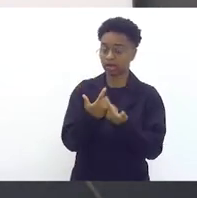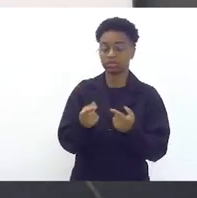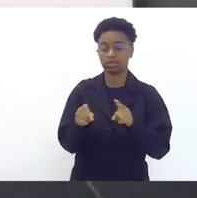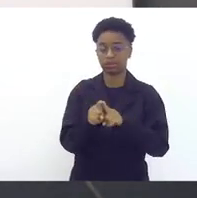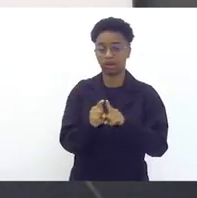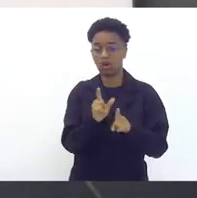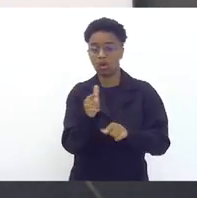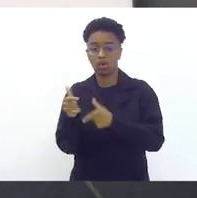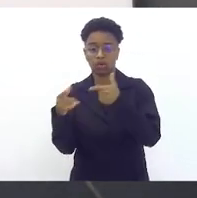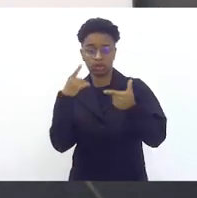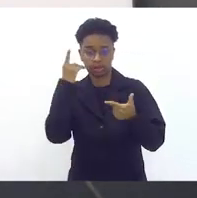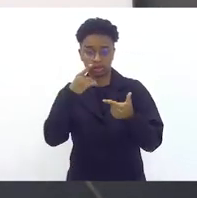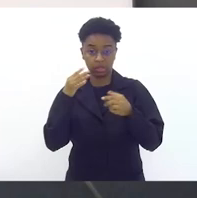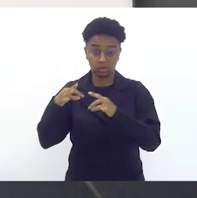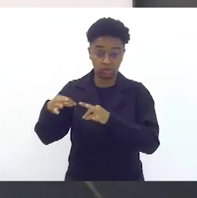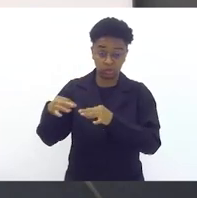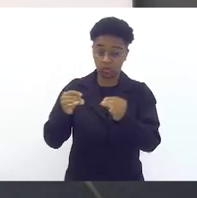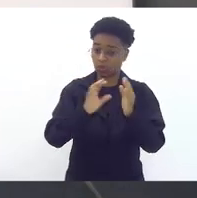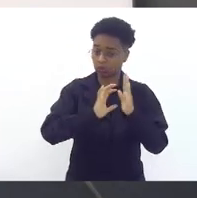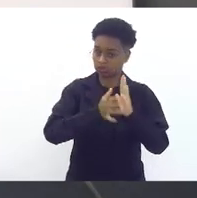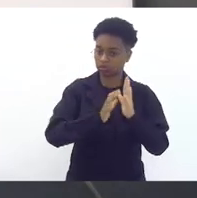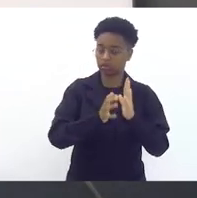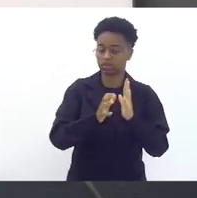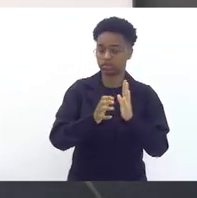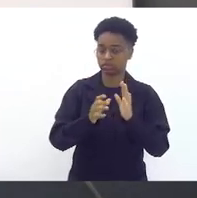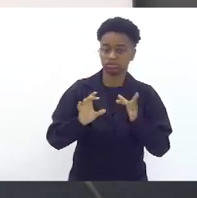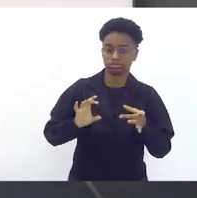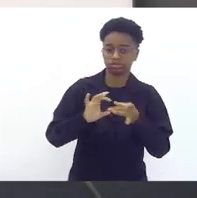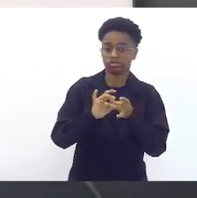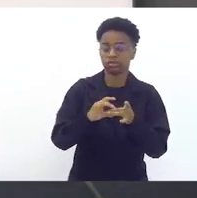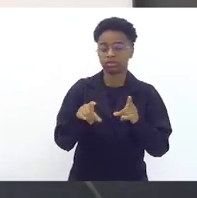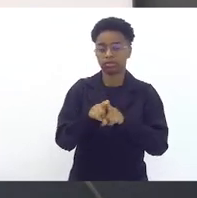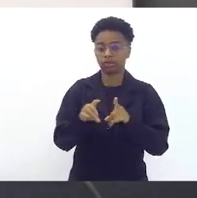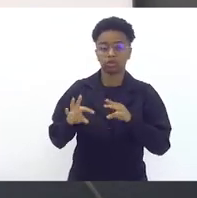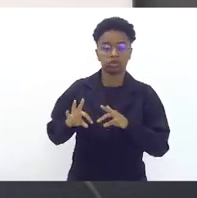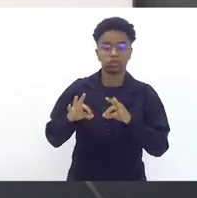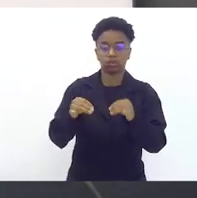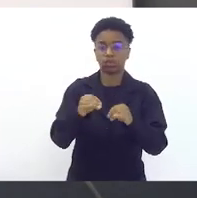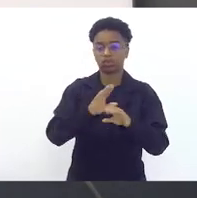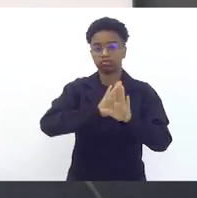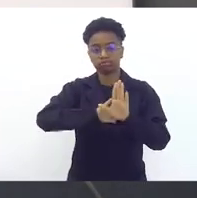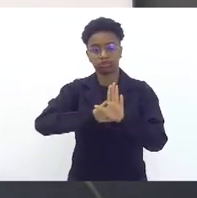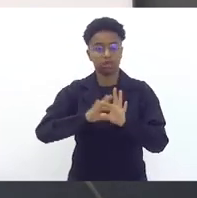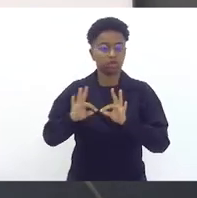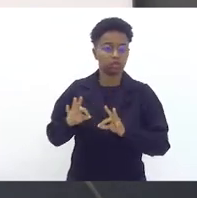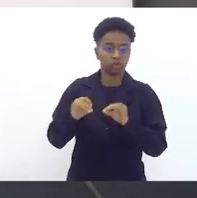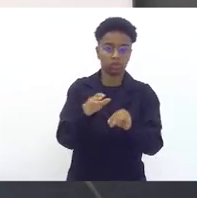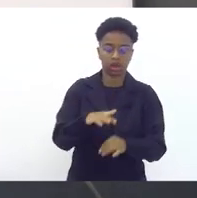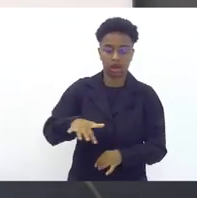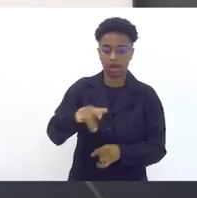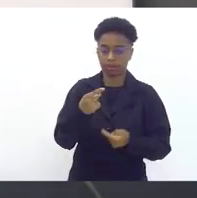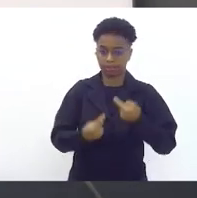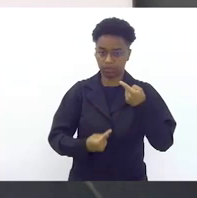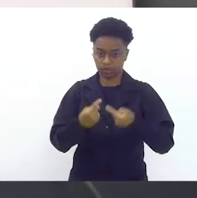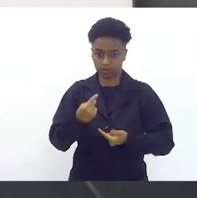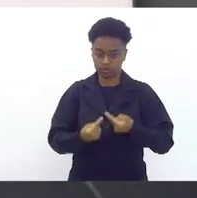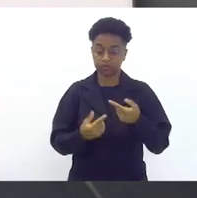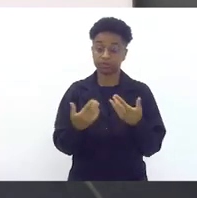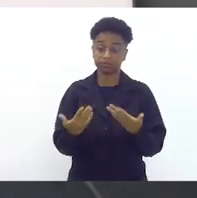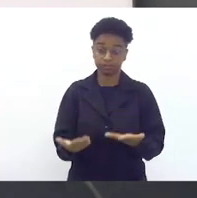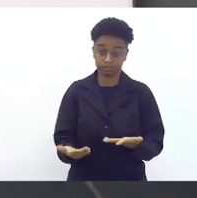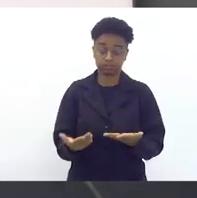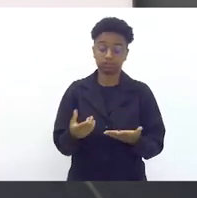deputados de todos os partidos, de todas as matizes, de todo o espectro político, e que